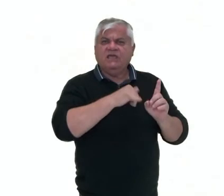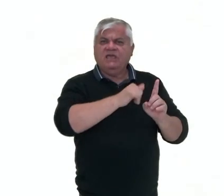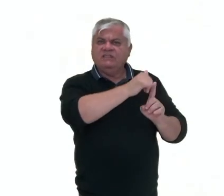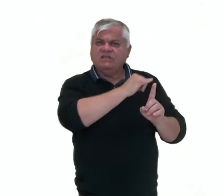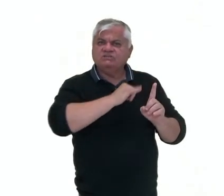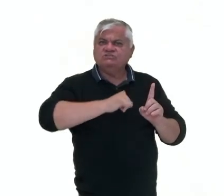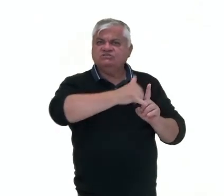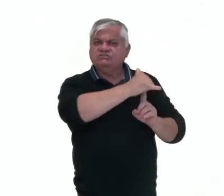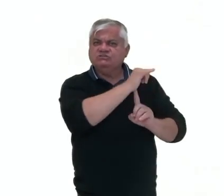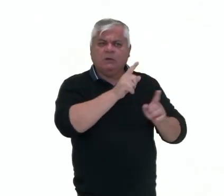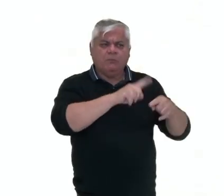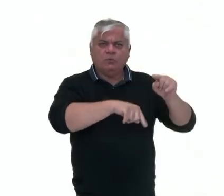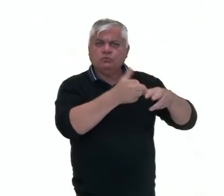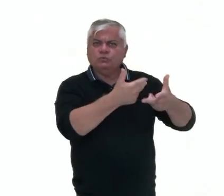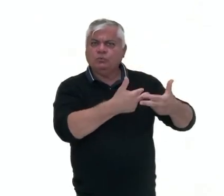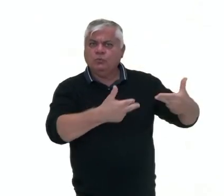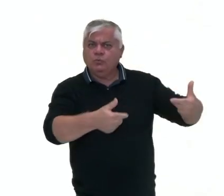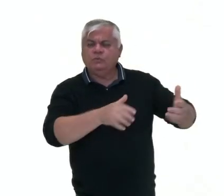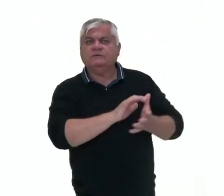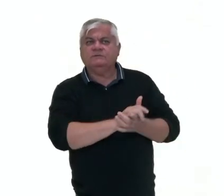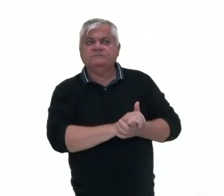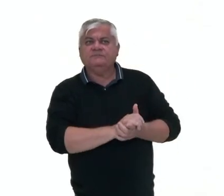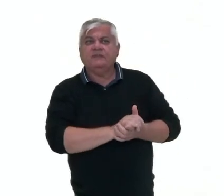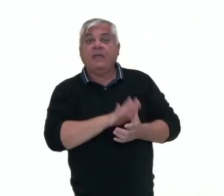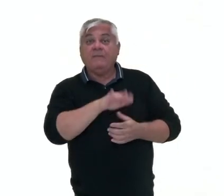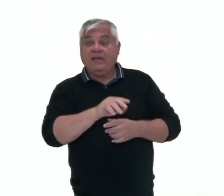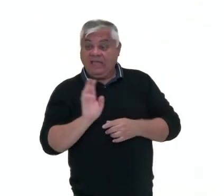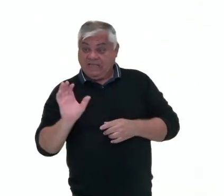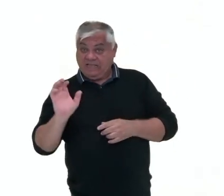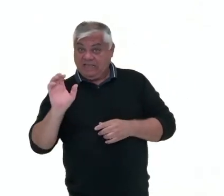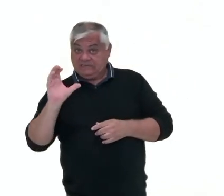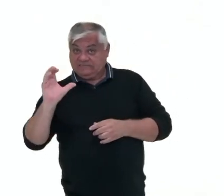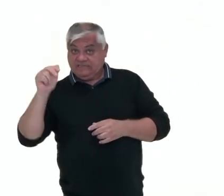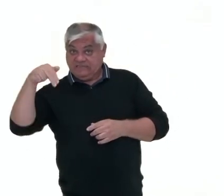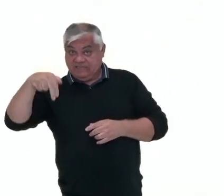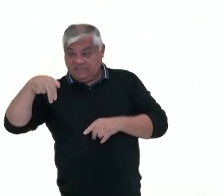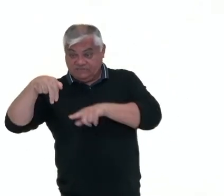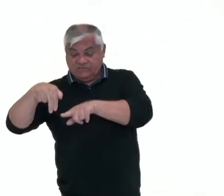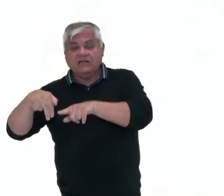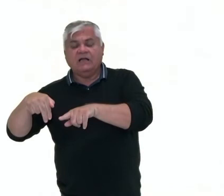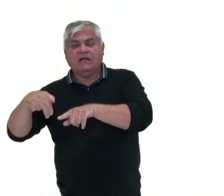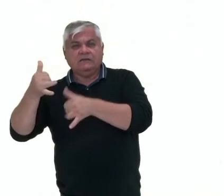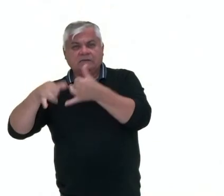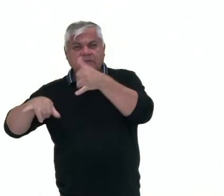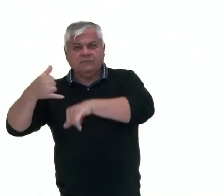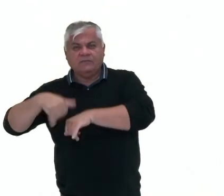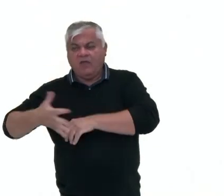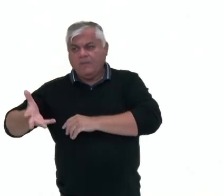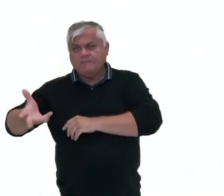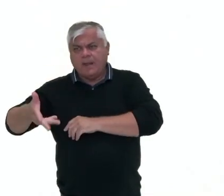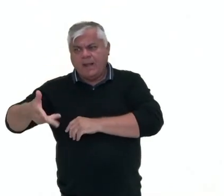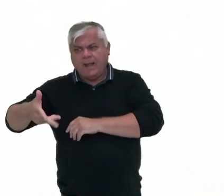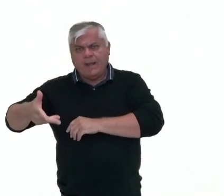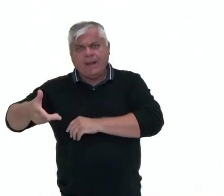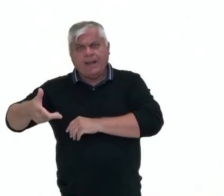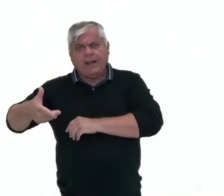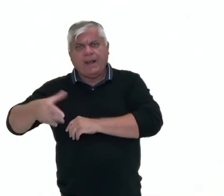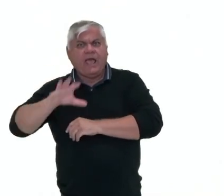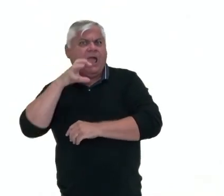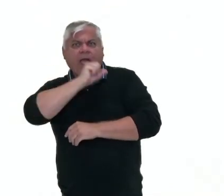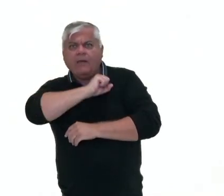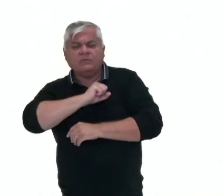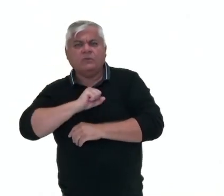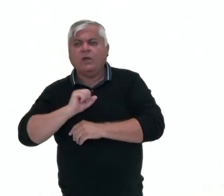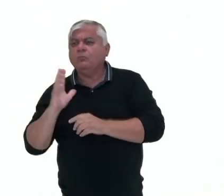reagentes e produtos de uma reação. Já a cinética química estuda a velocidade das reações químicas e os fatores que a